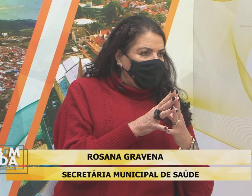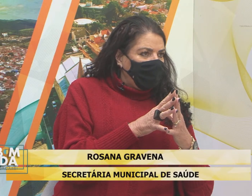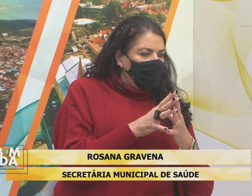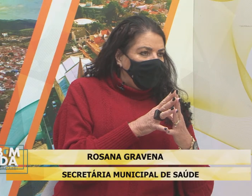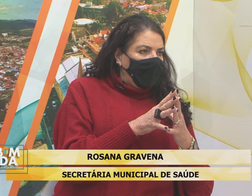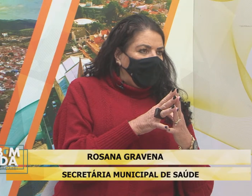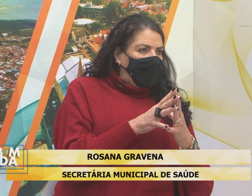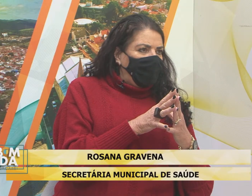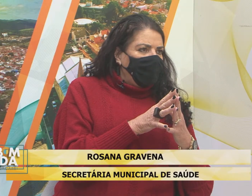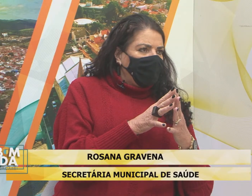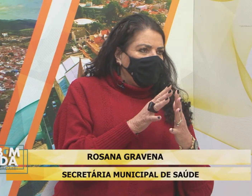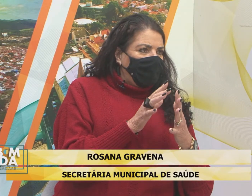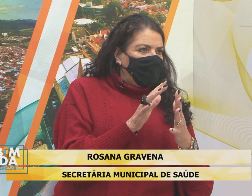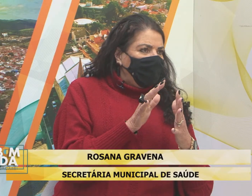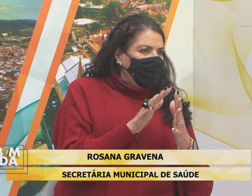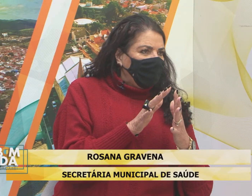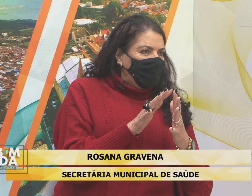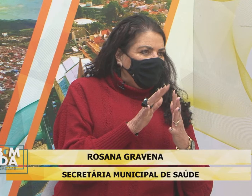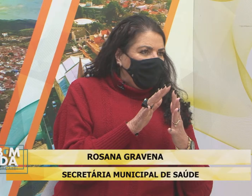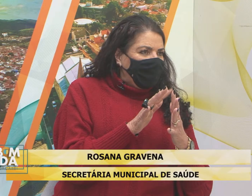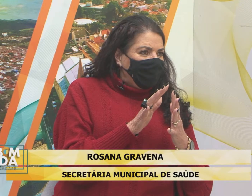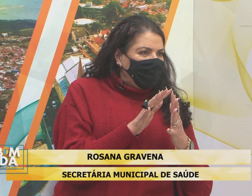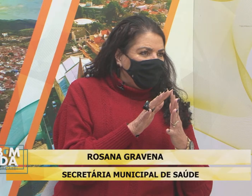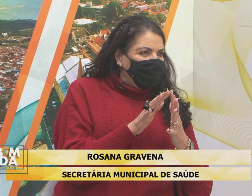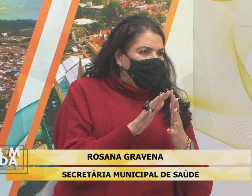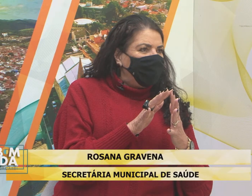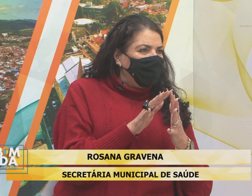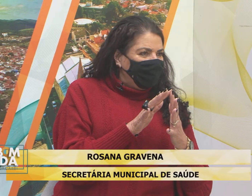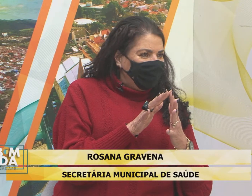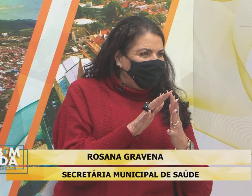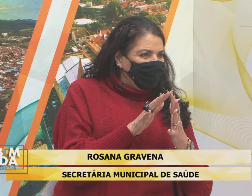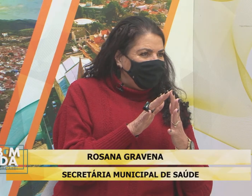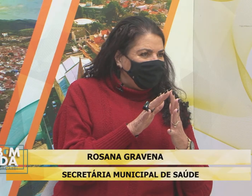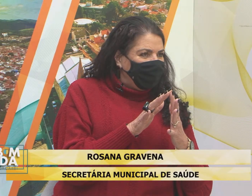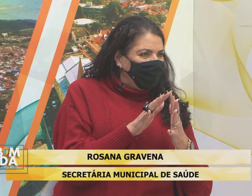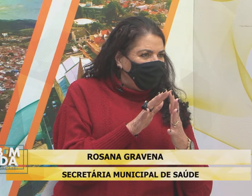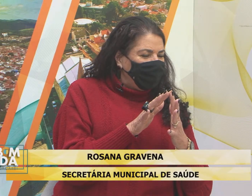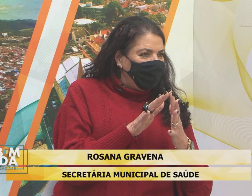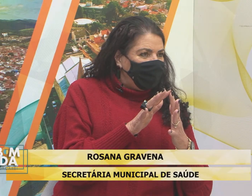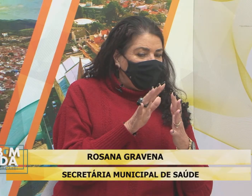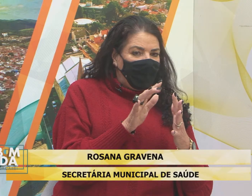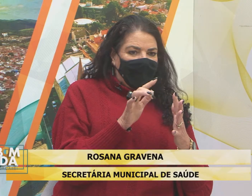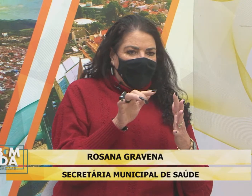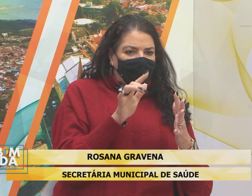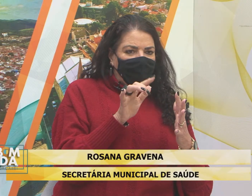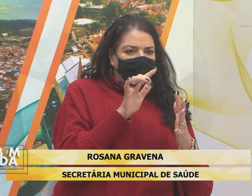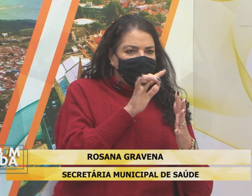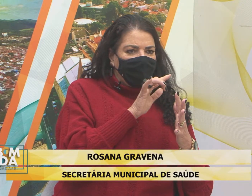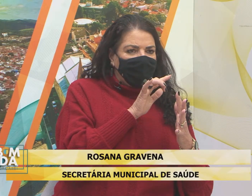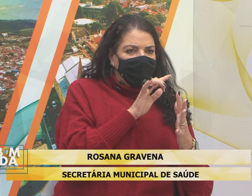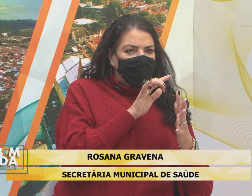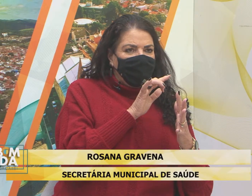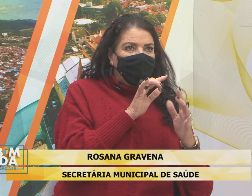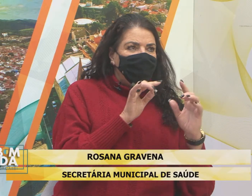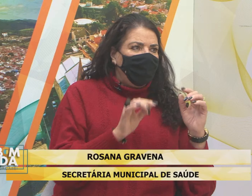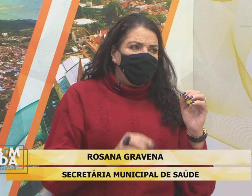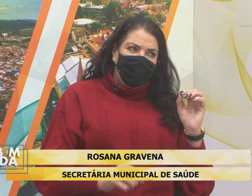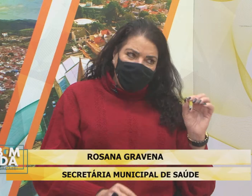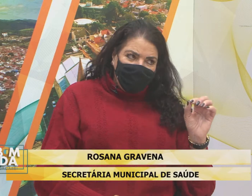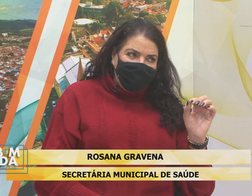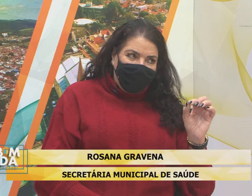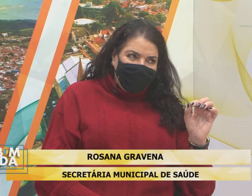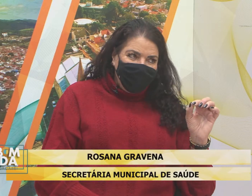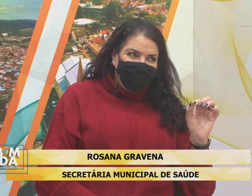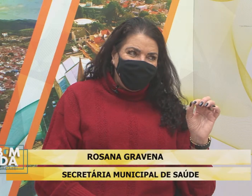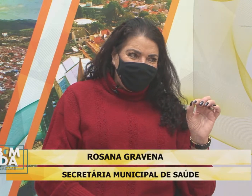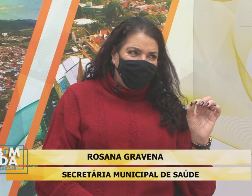da prevenção. É uma ferida que ninguém quer mexer. É muito difícil, né? Muito difícil. Eu, quando fui secretária a primeira vez com o